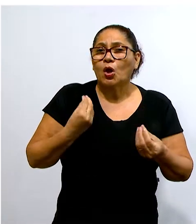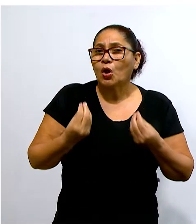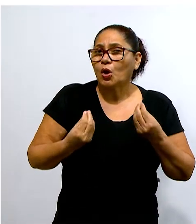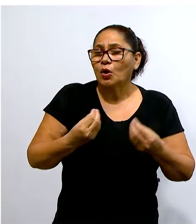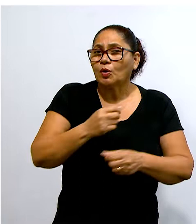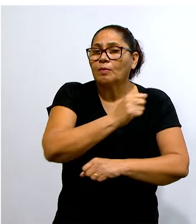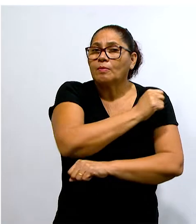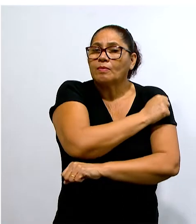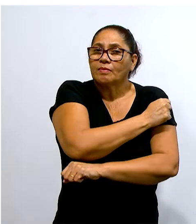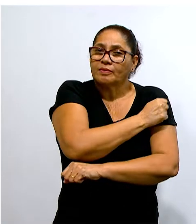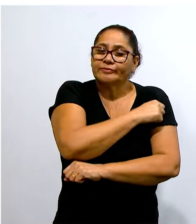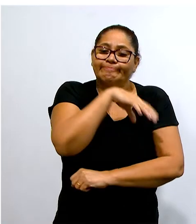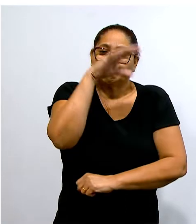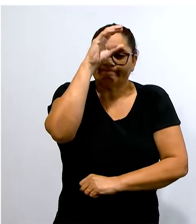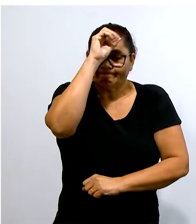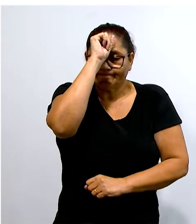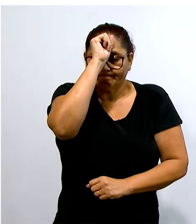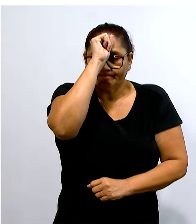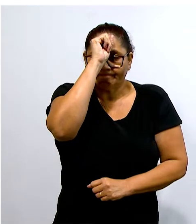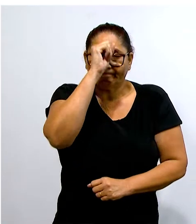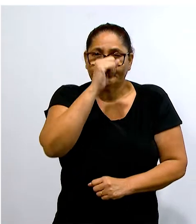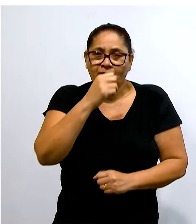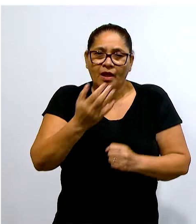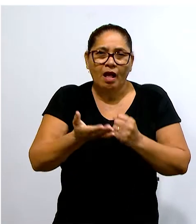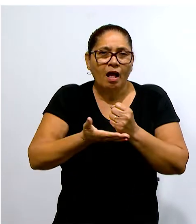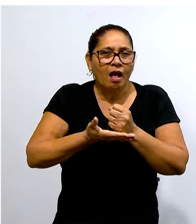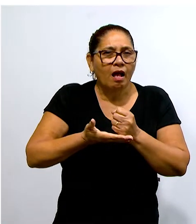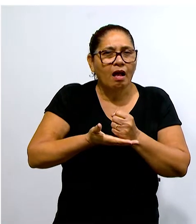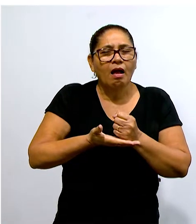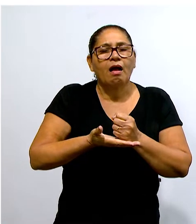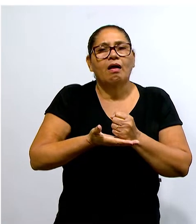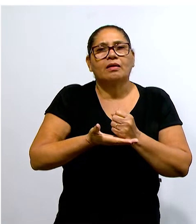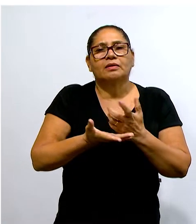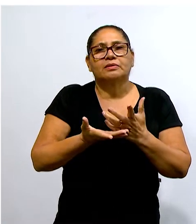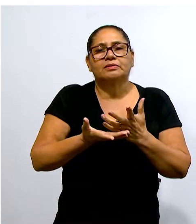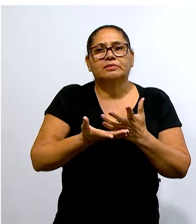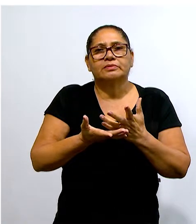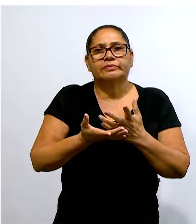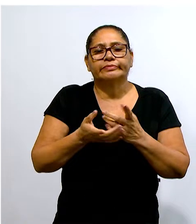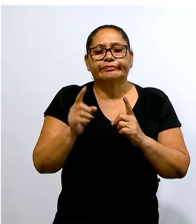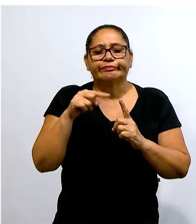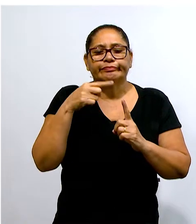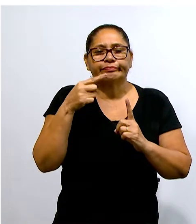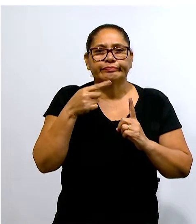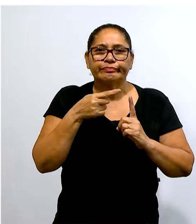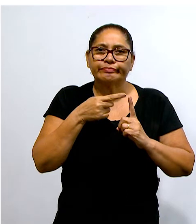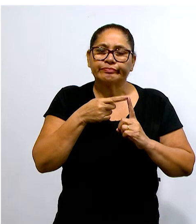alunos aprendem, baseados nos aspectos da diversidade.